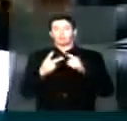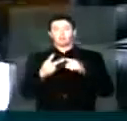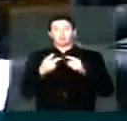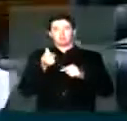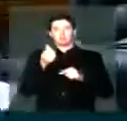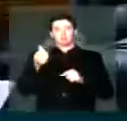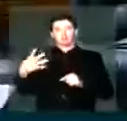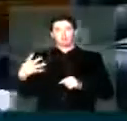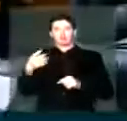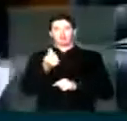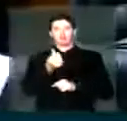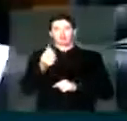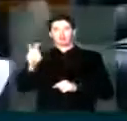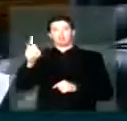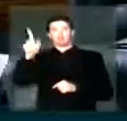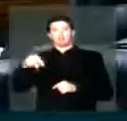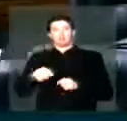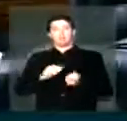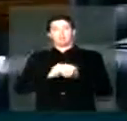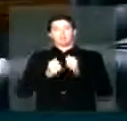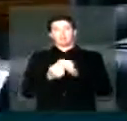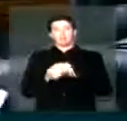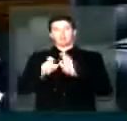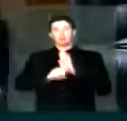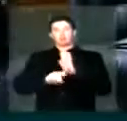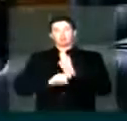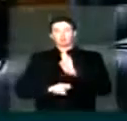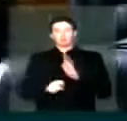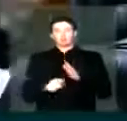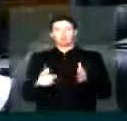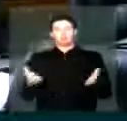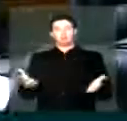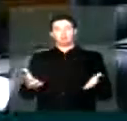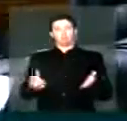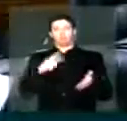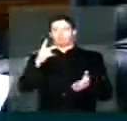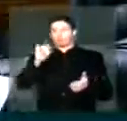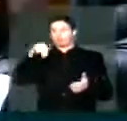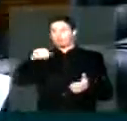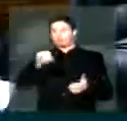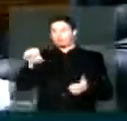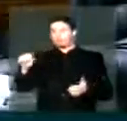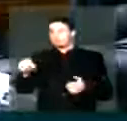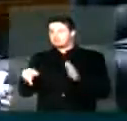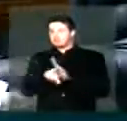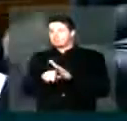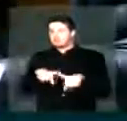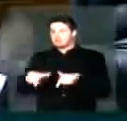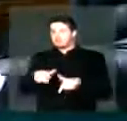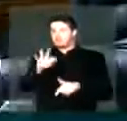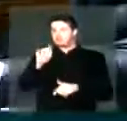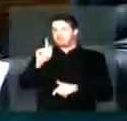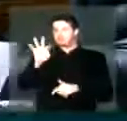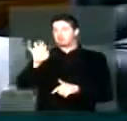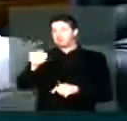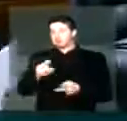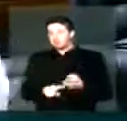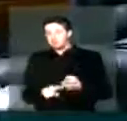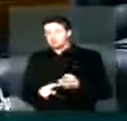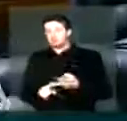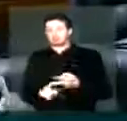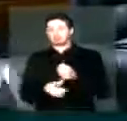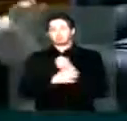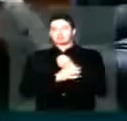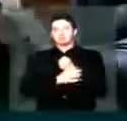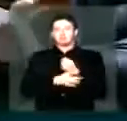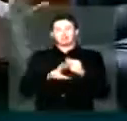e 665, sobre ajuste fiscal, ou seja, lidar com a previdência dos trabalhadores, seguro-desemprego, seguro-defeso, que